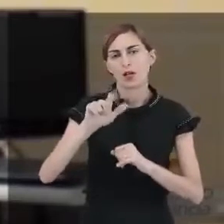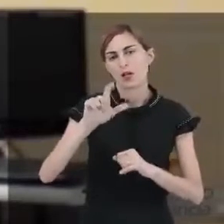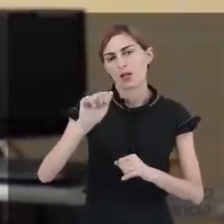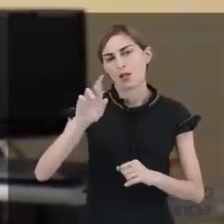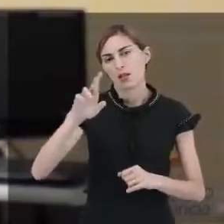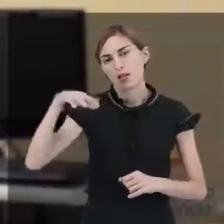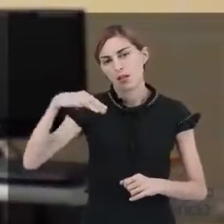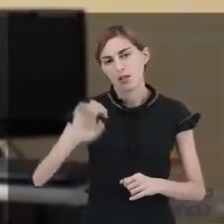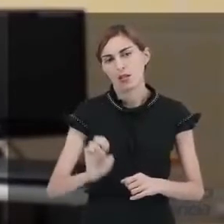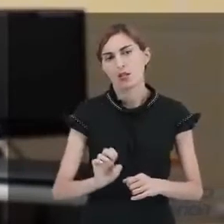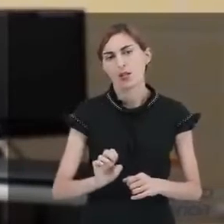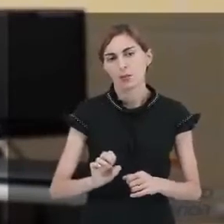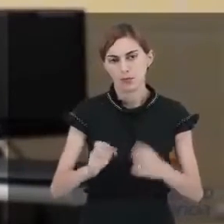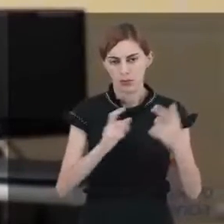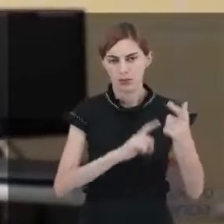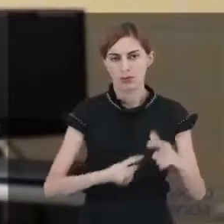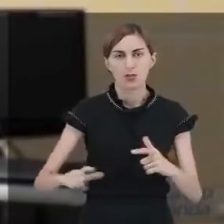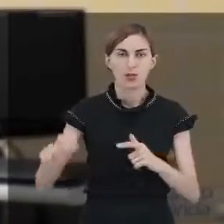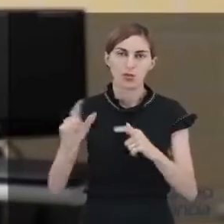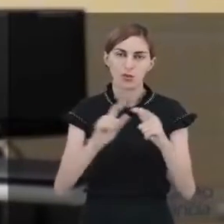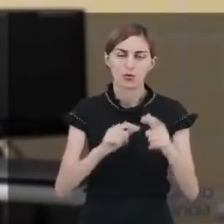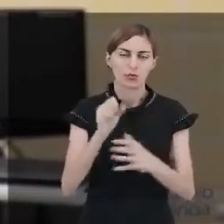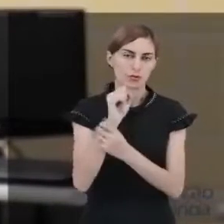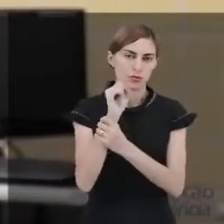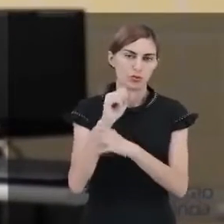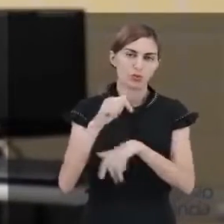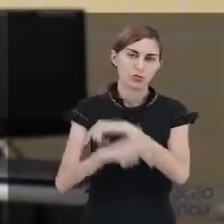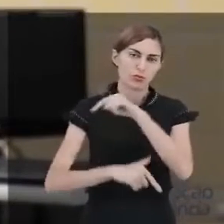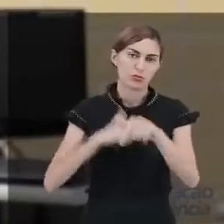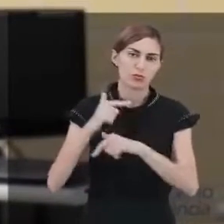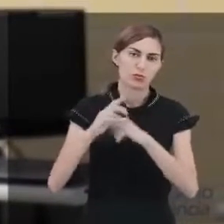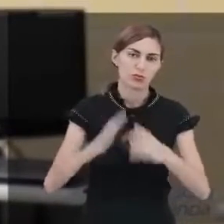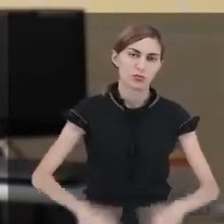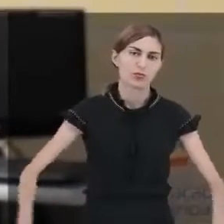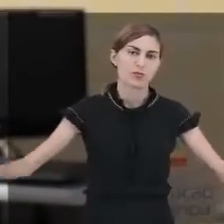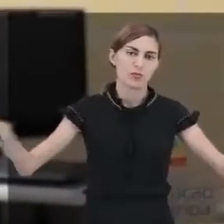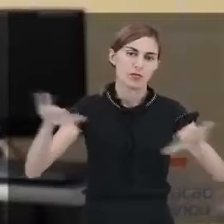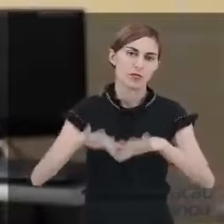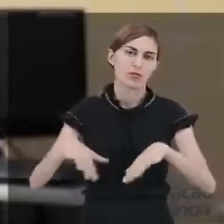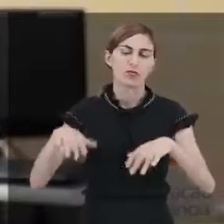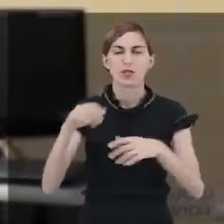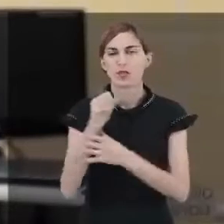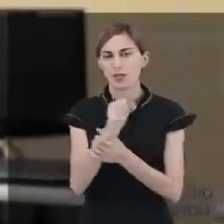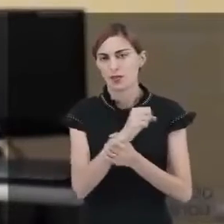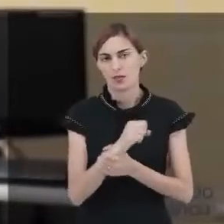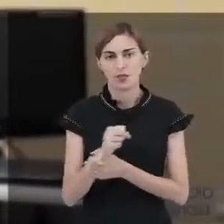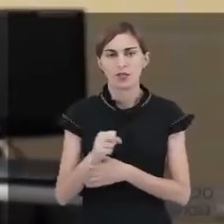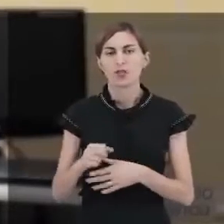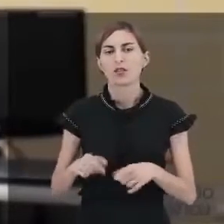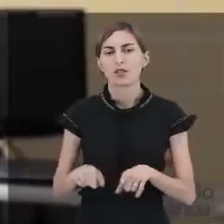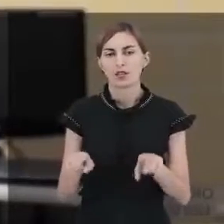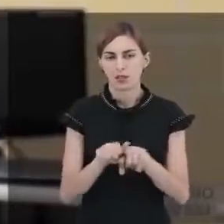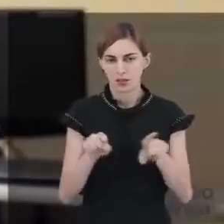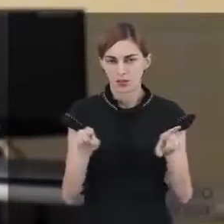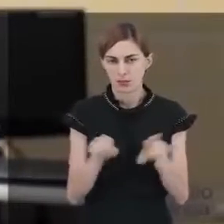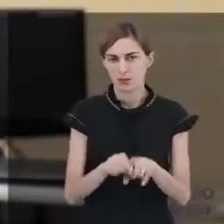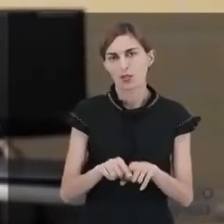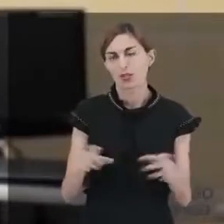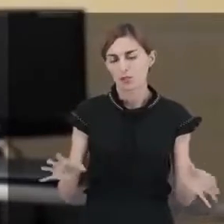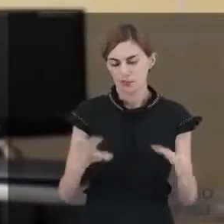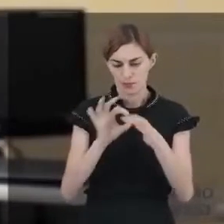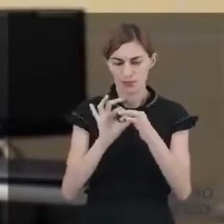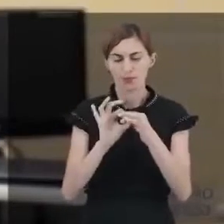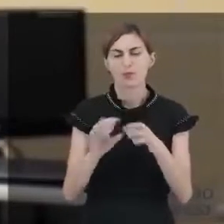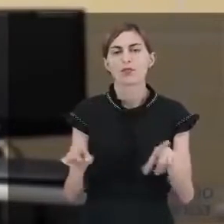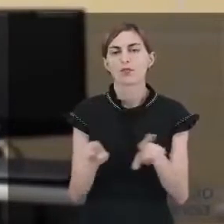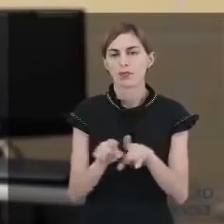visualmente no ambiente onde está a segurança do trabalho, ou como também alarmar a toda a edificação. E conjugado também